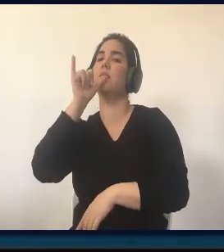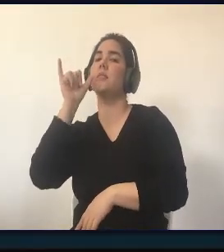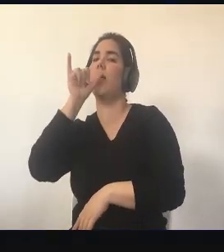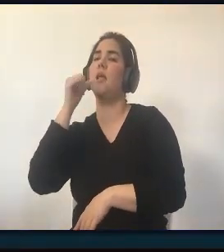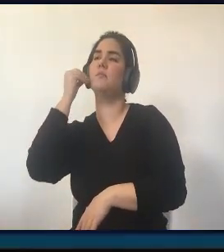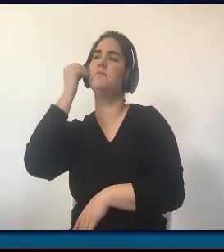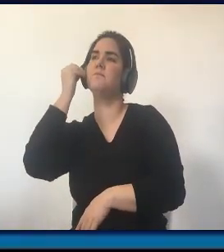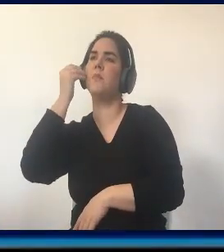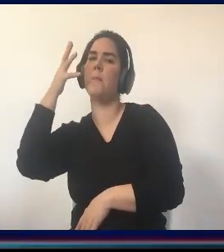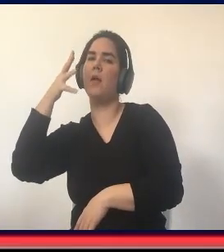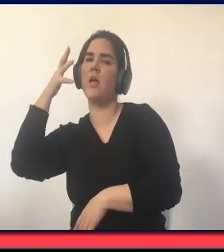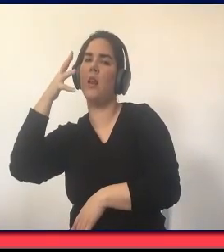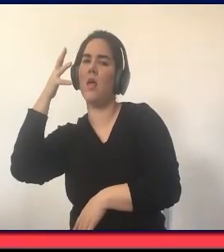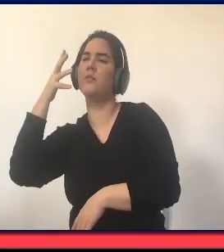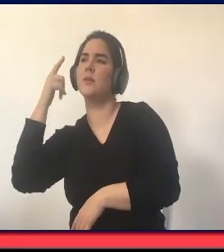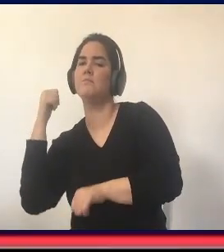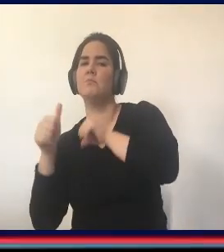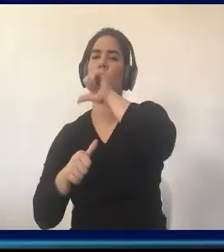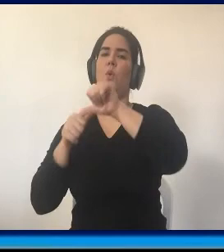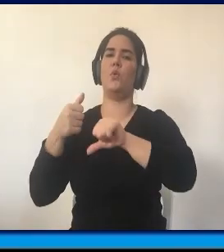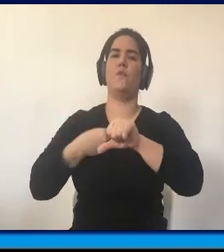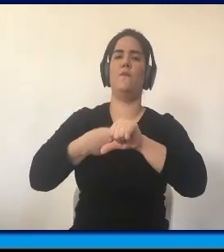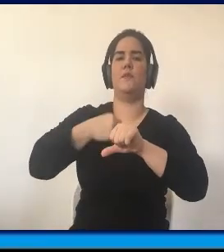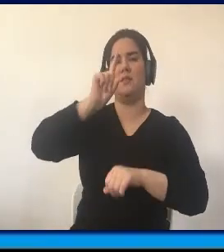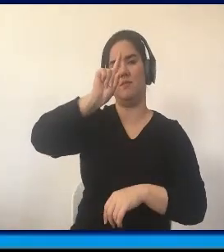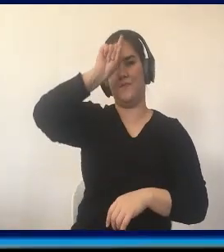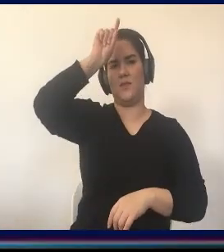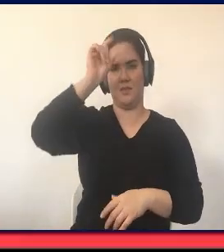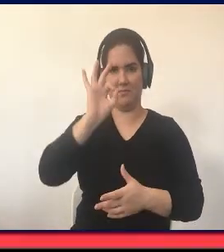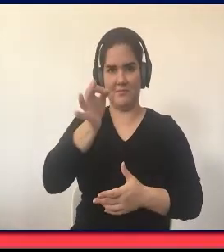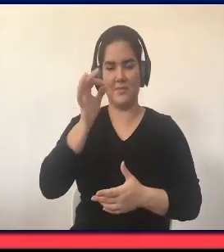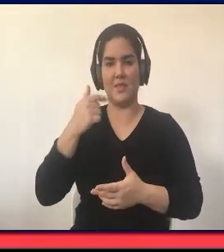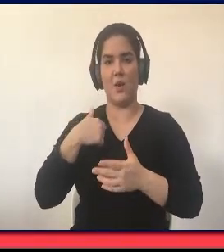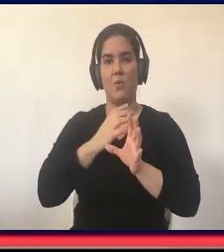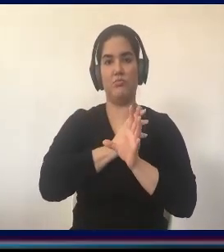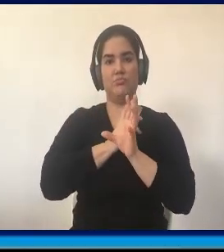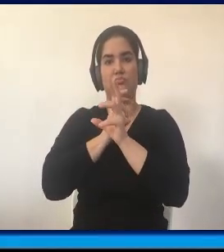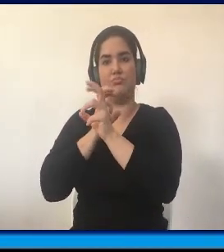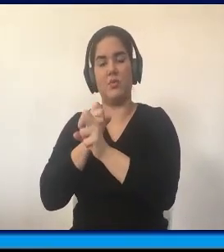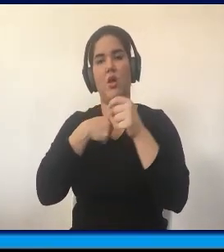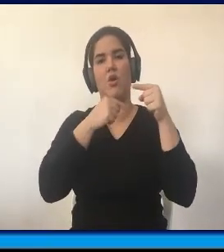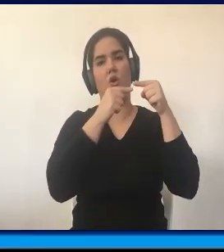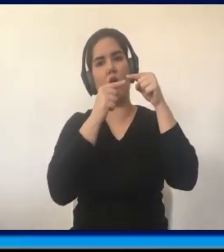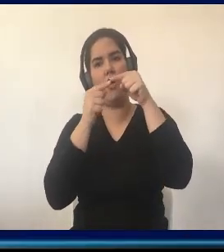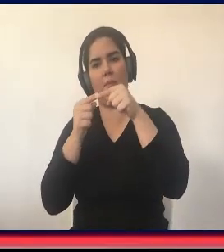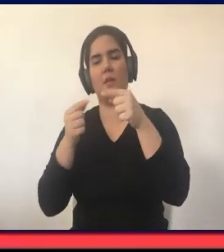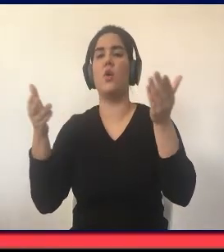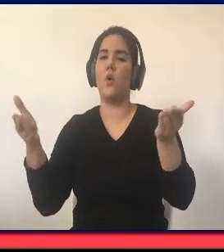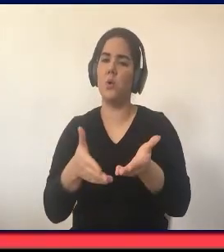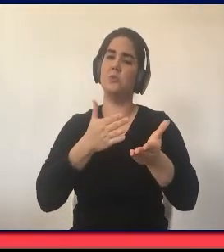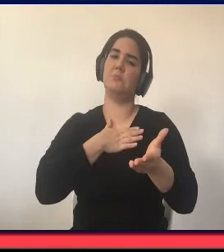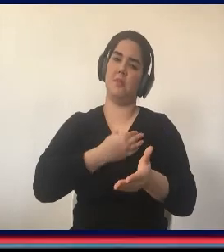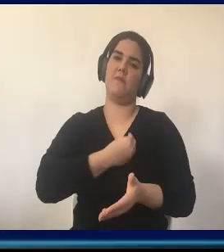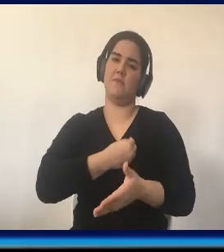vida, né? Então, essa combinatividade é algo que hoje eu tenho para a minha vida, né? E o que você falou,